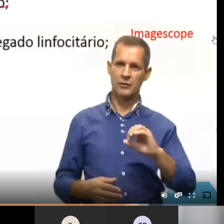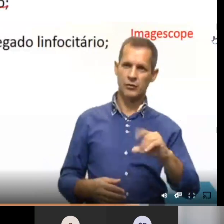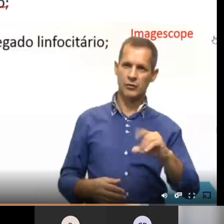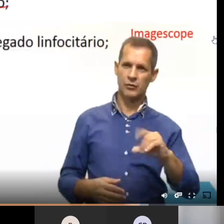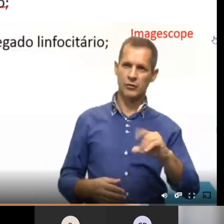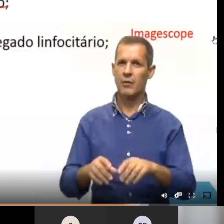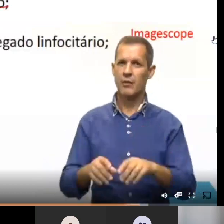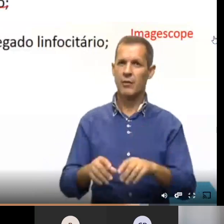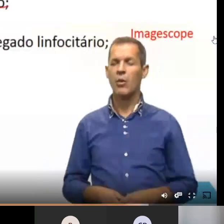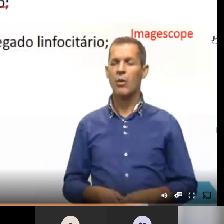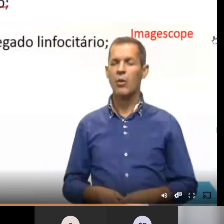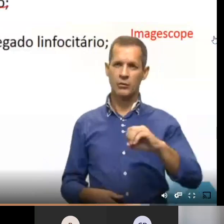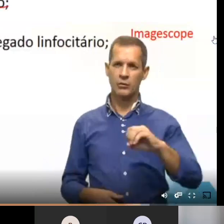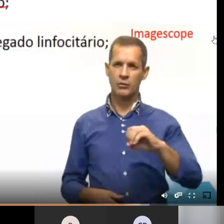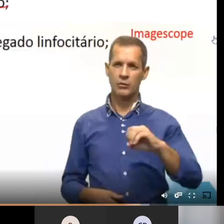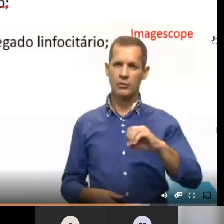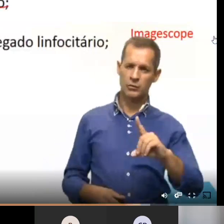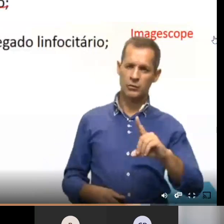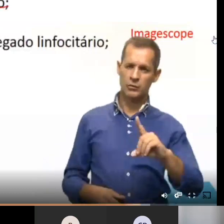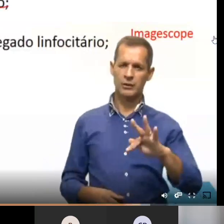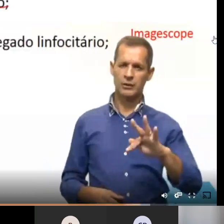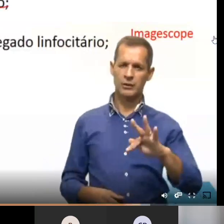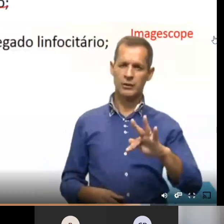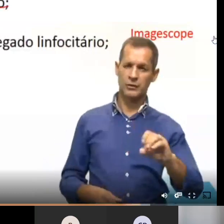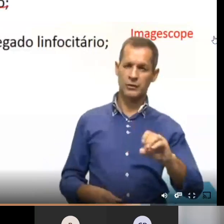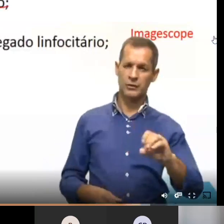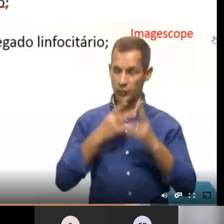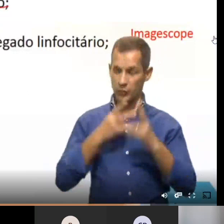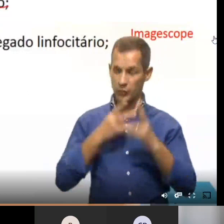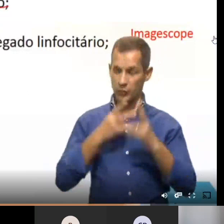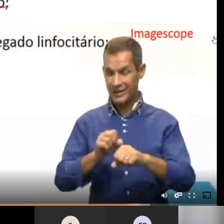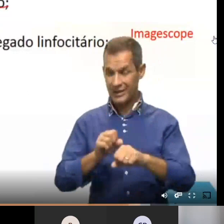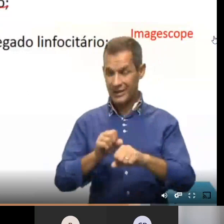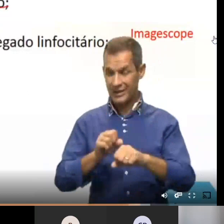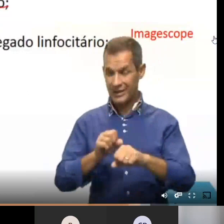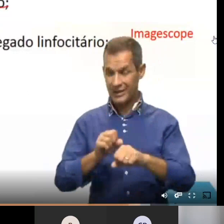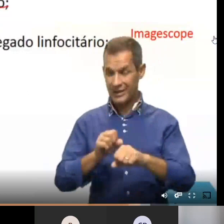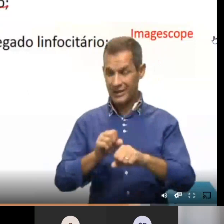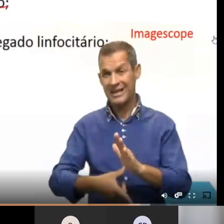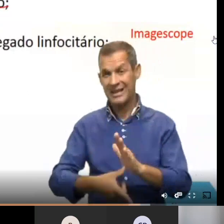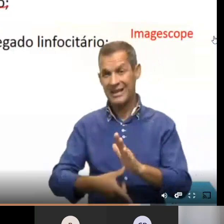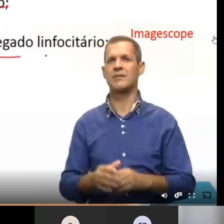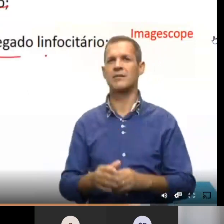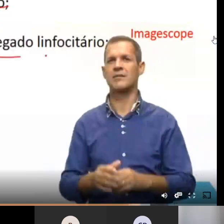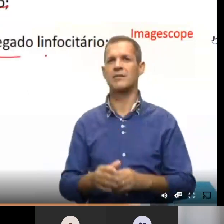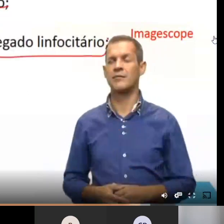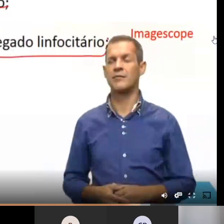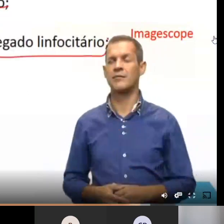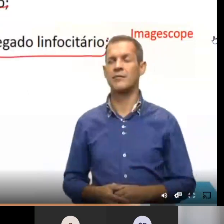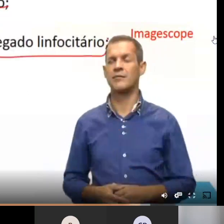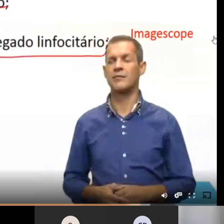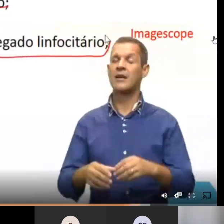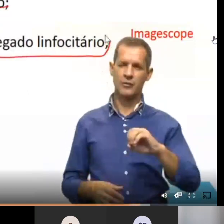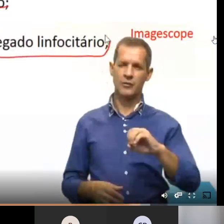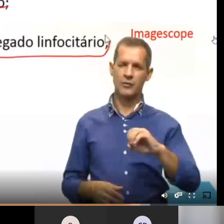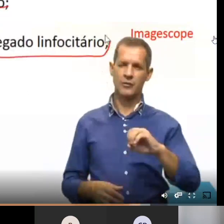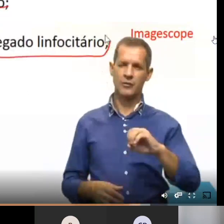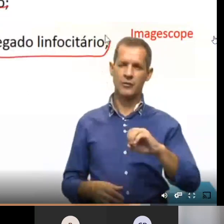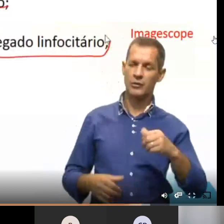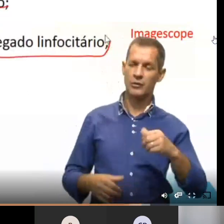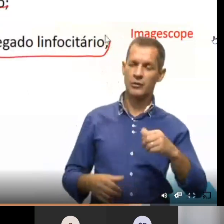e os nódulos linfáticos, como nós vimos na histologia anterior. Esses nódulos